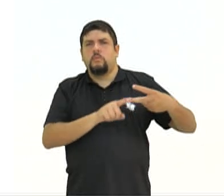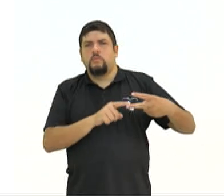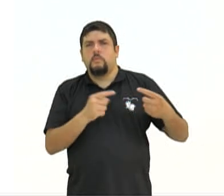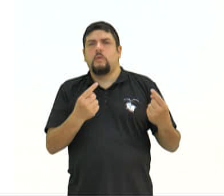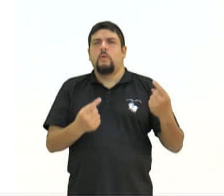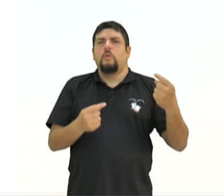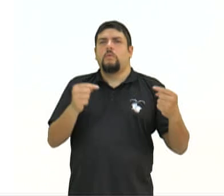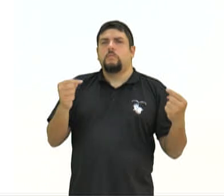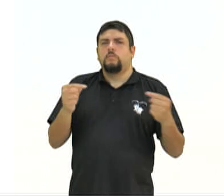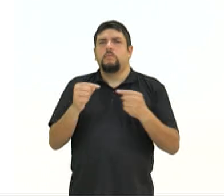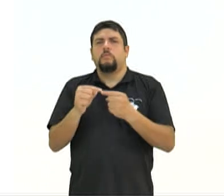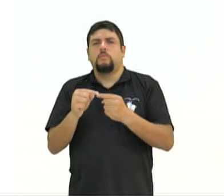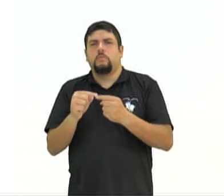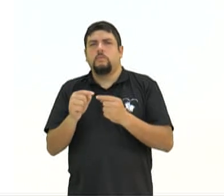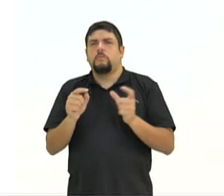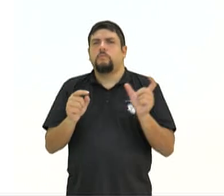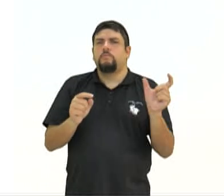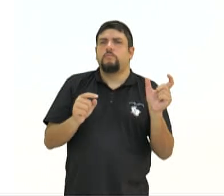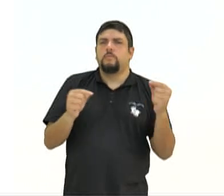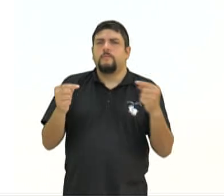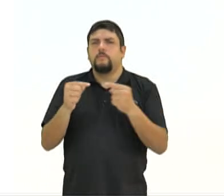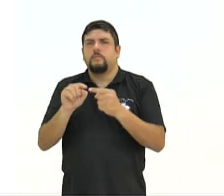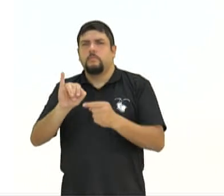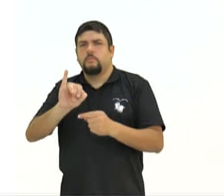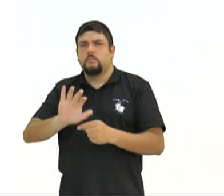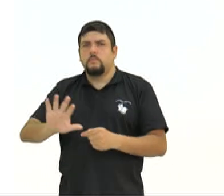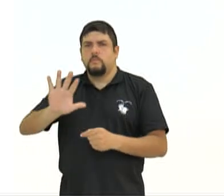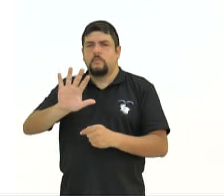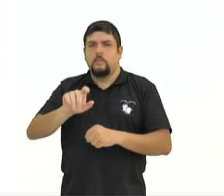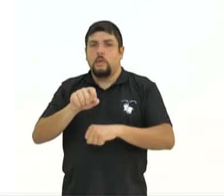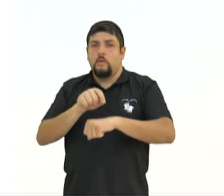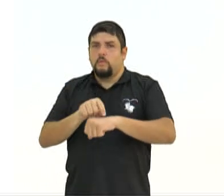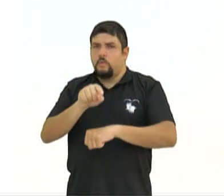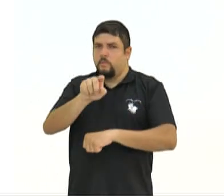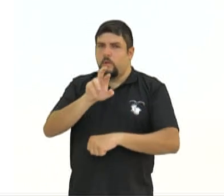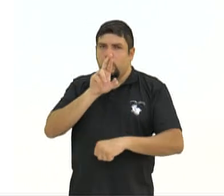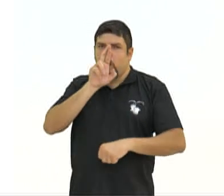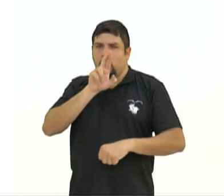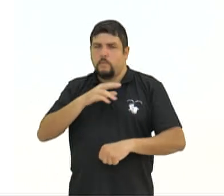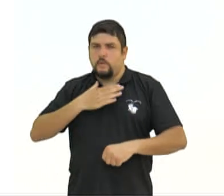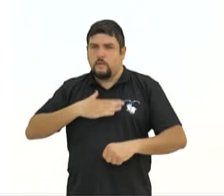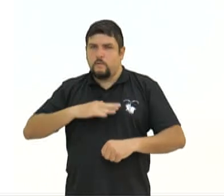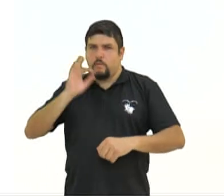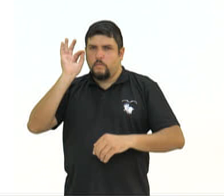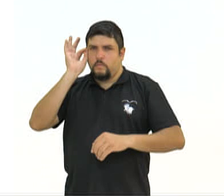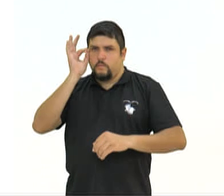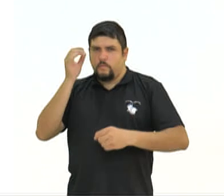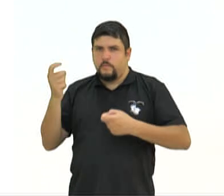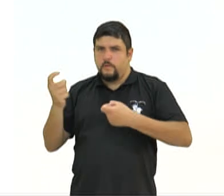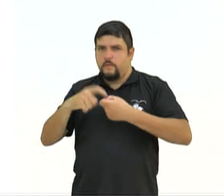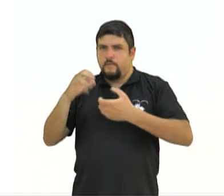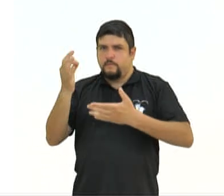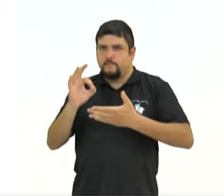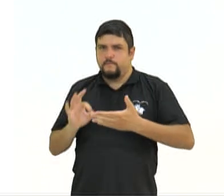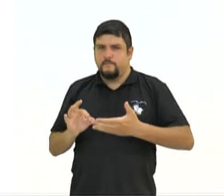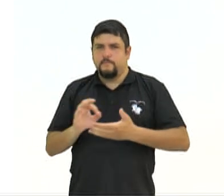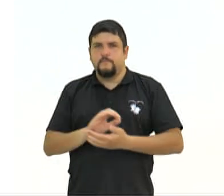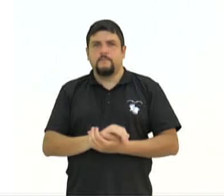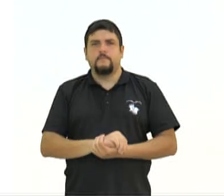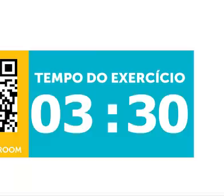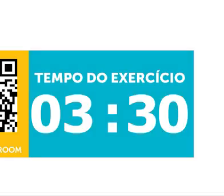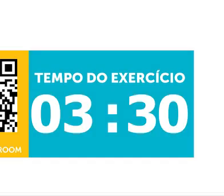completa aqui a nossa frase? Um tempinho para você responder e a gente já volta com a resposta.